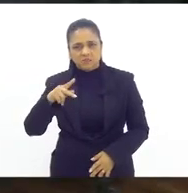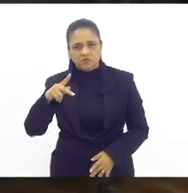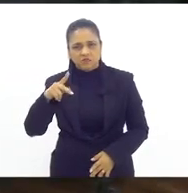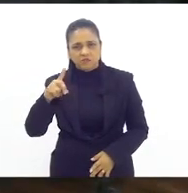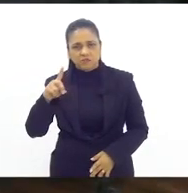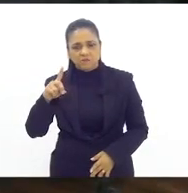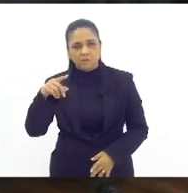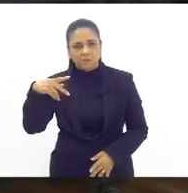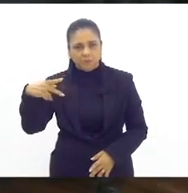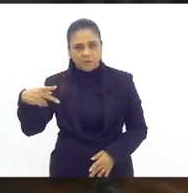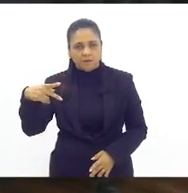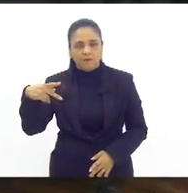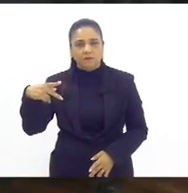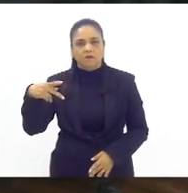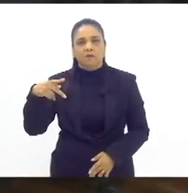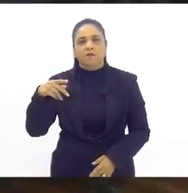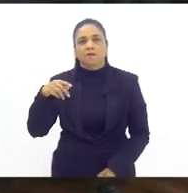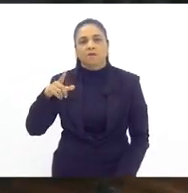Ferreira